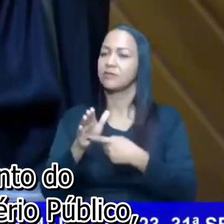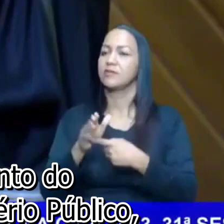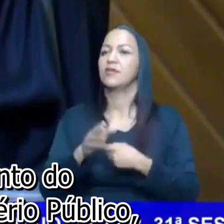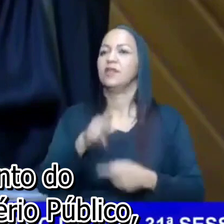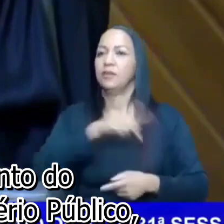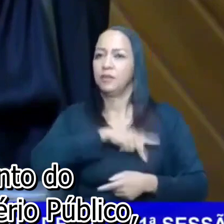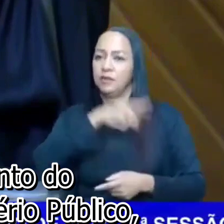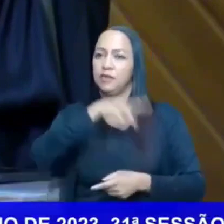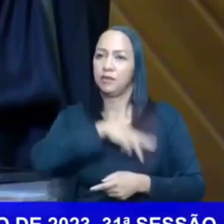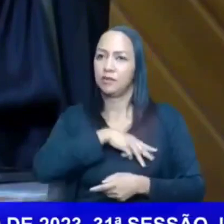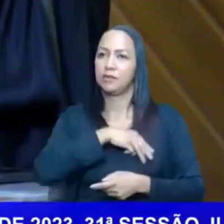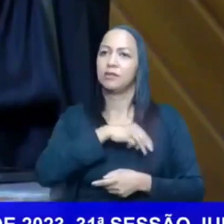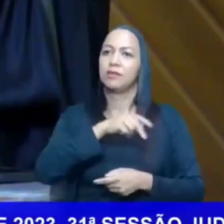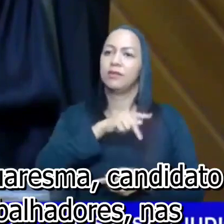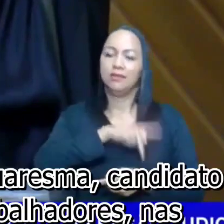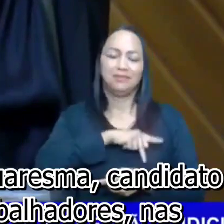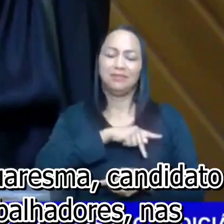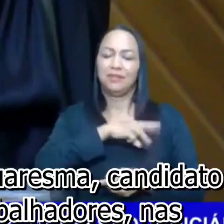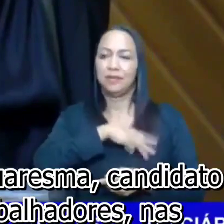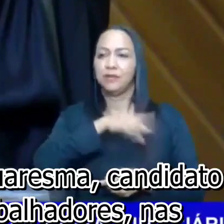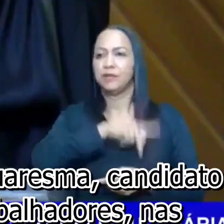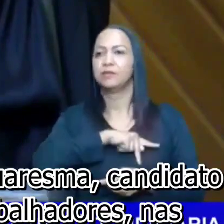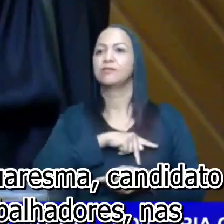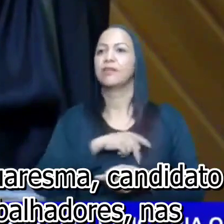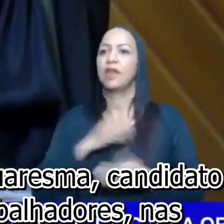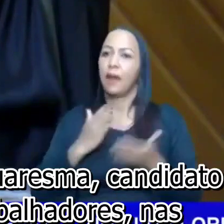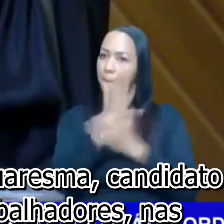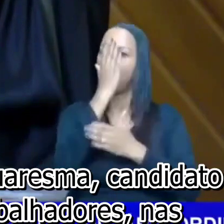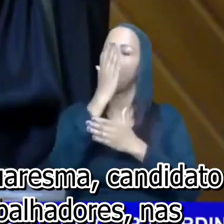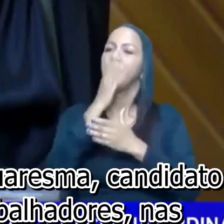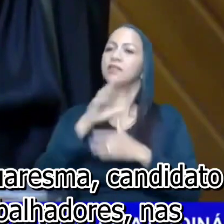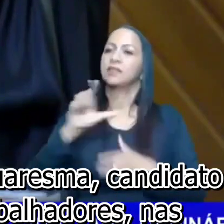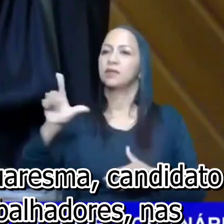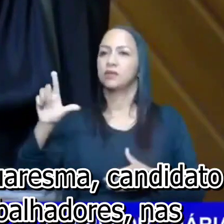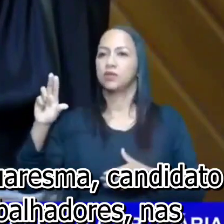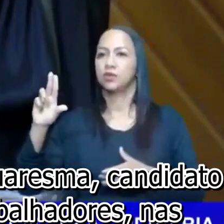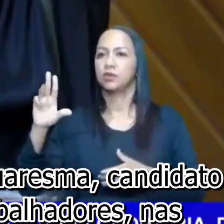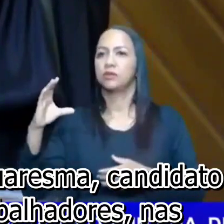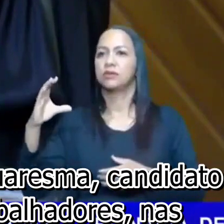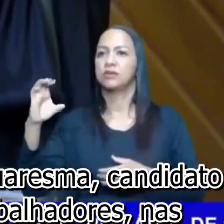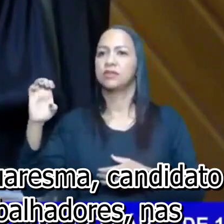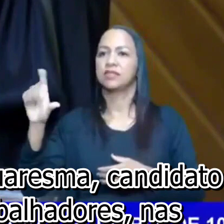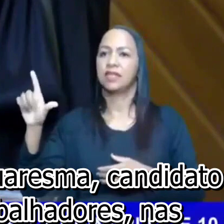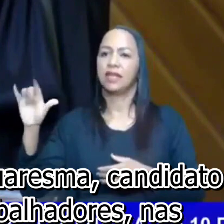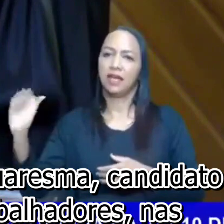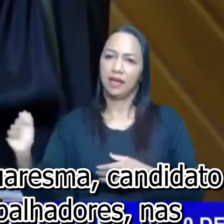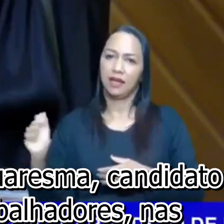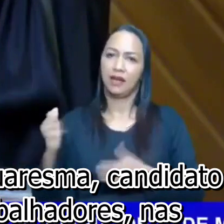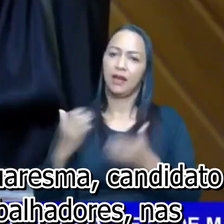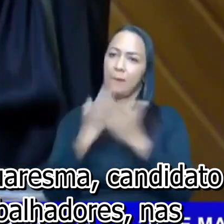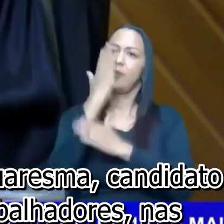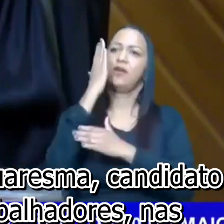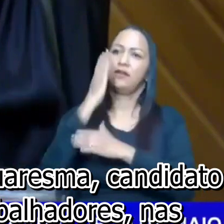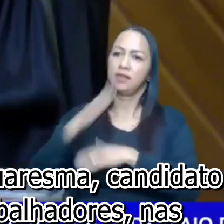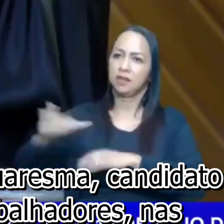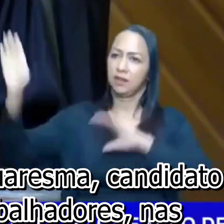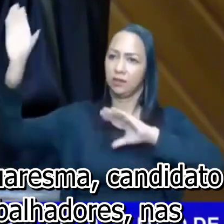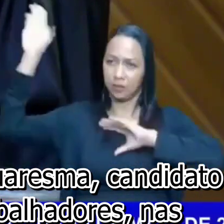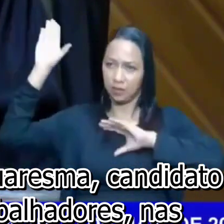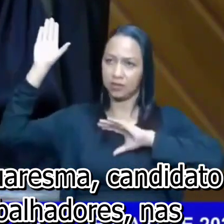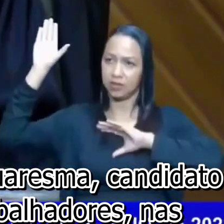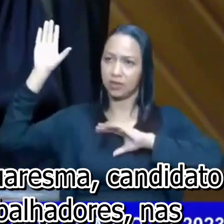Ministério Público, eu voto pela aprovação das contas de Lucélia Araújo Quaresma, candidata ao cargo de deputado estadual pelo Partido